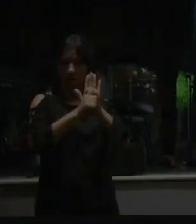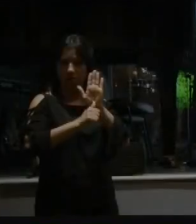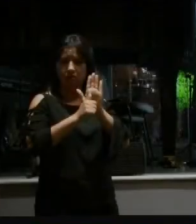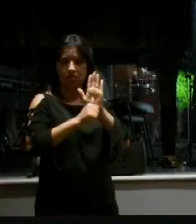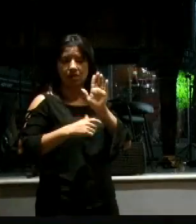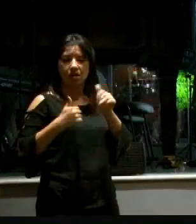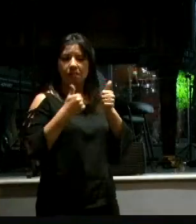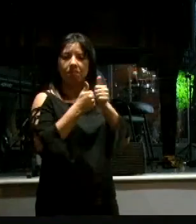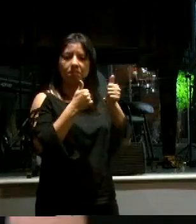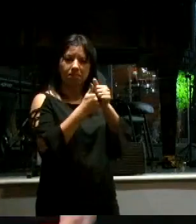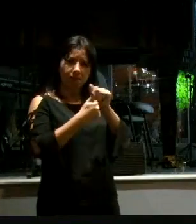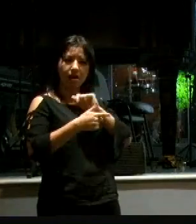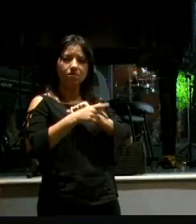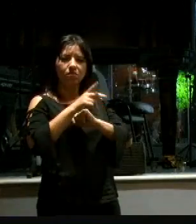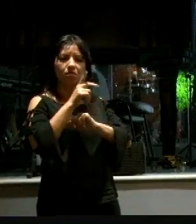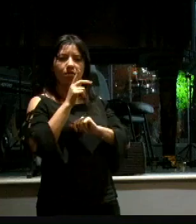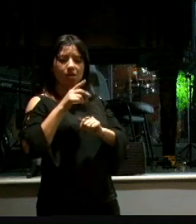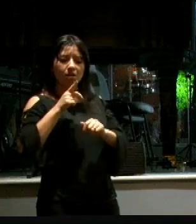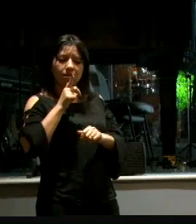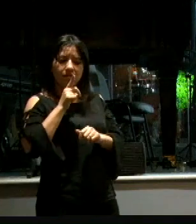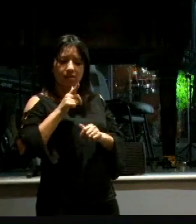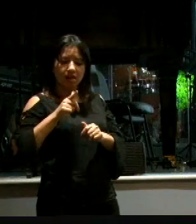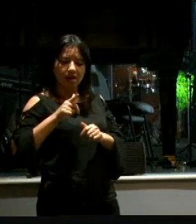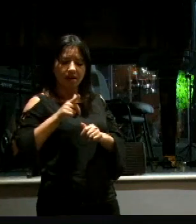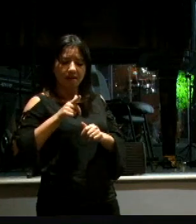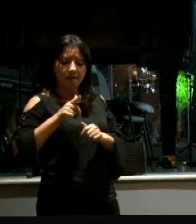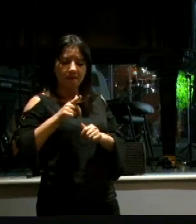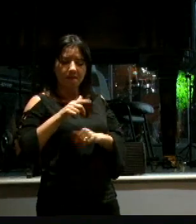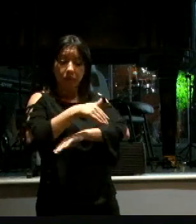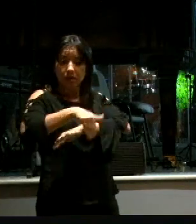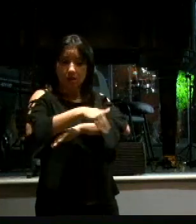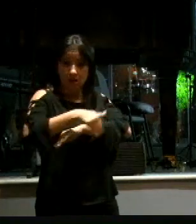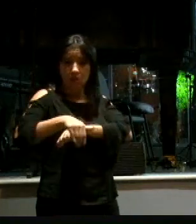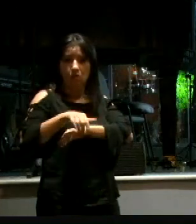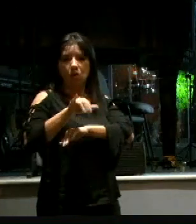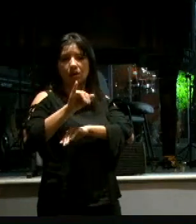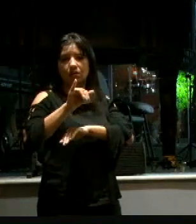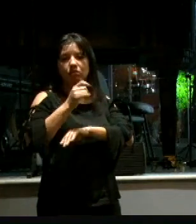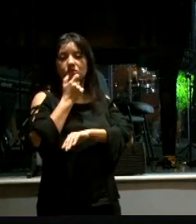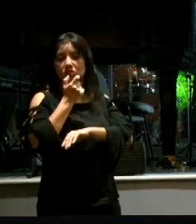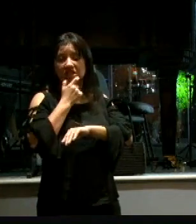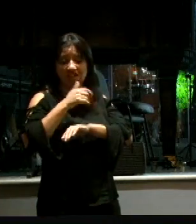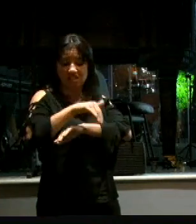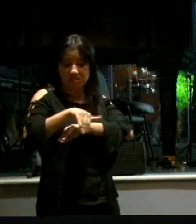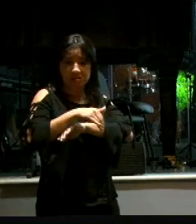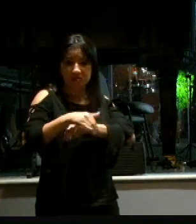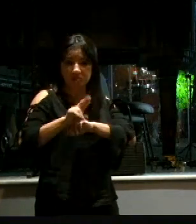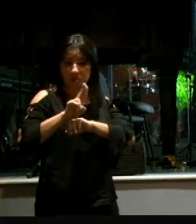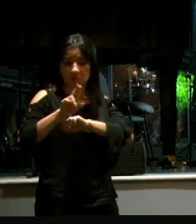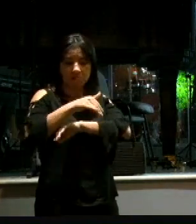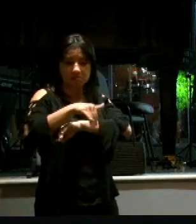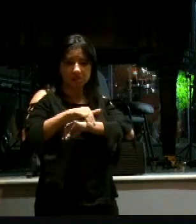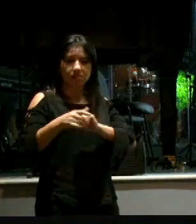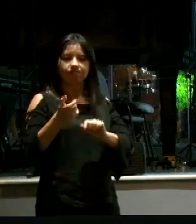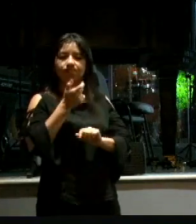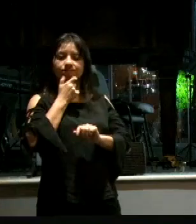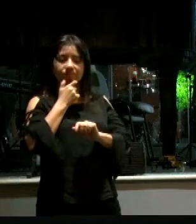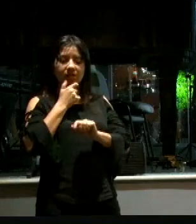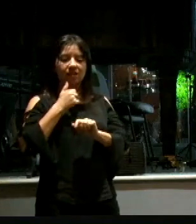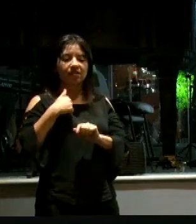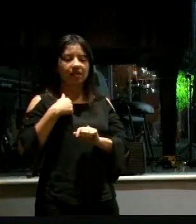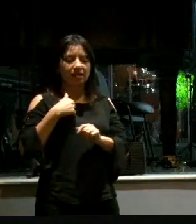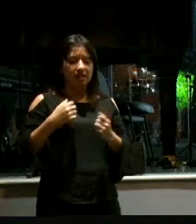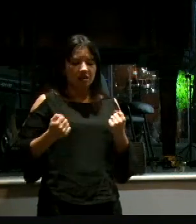Ingleses. E eu comecei a chorar no carro. E eu comecei a falar para Deus: Deus,